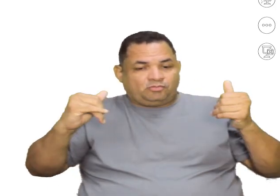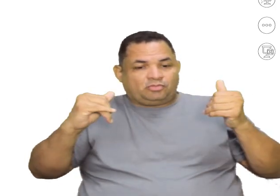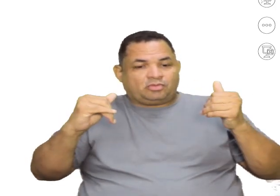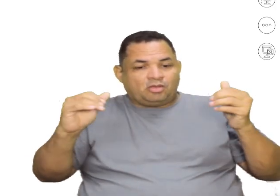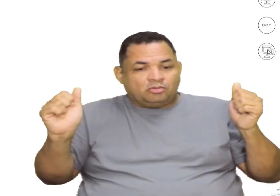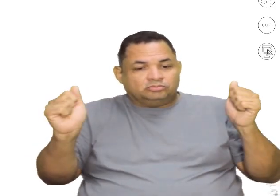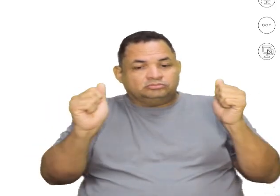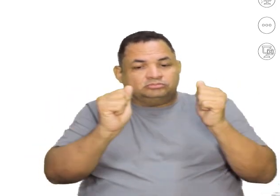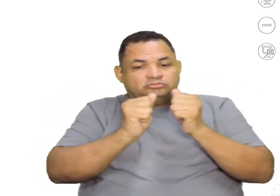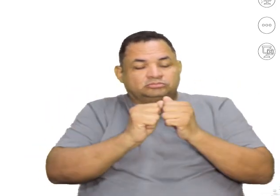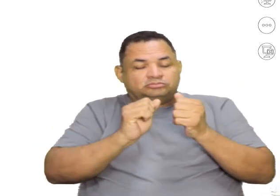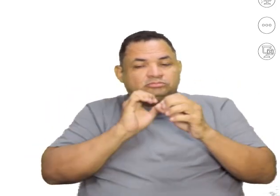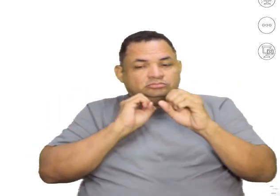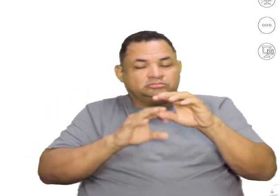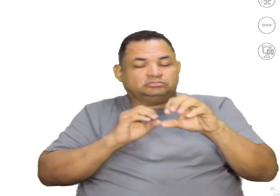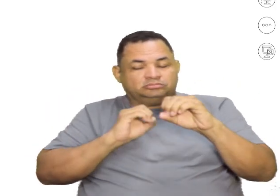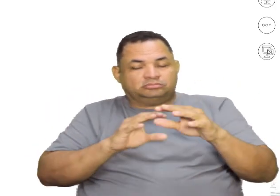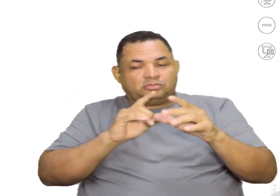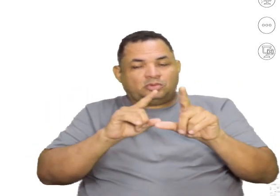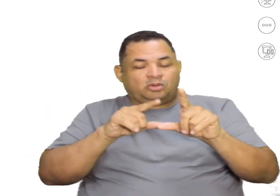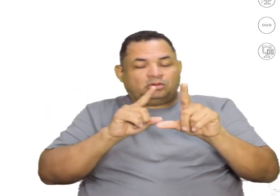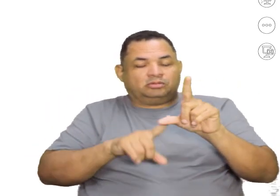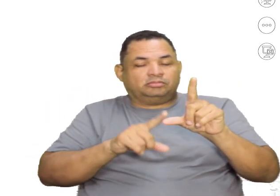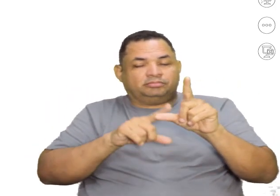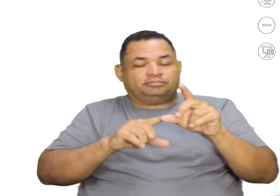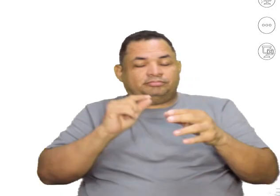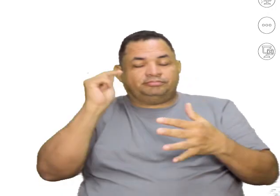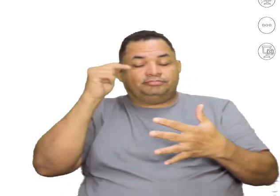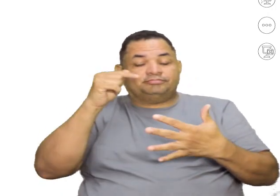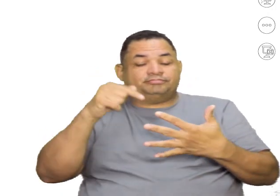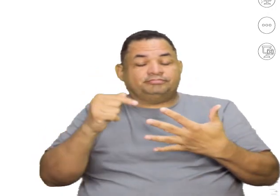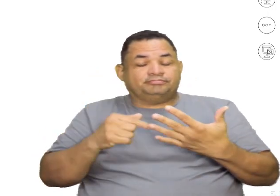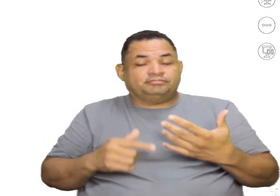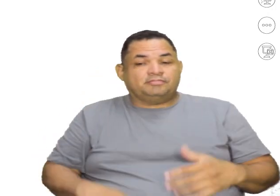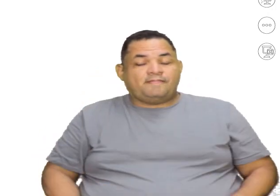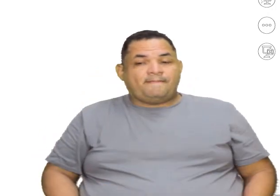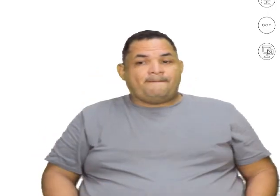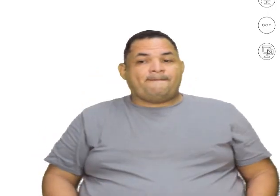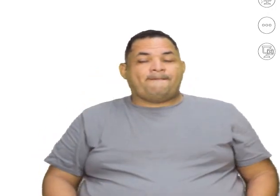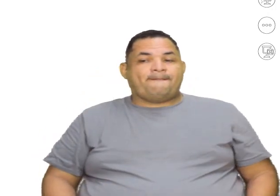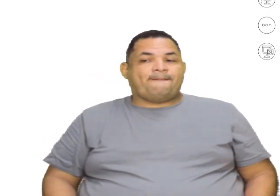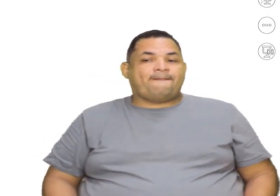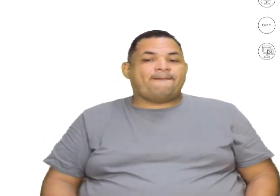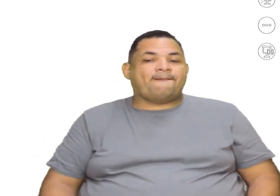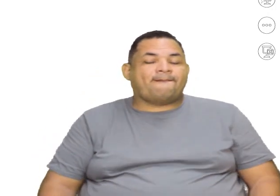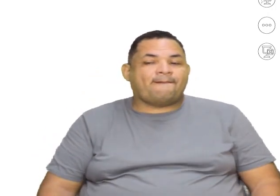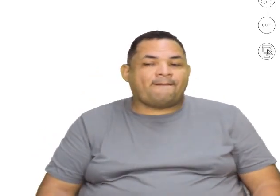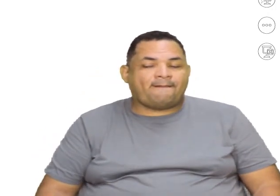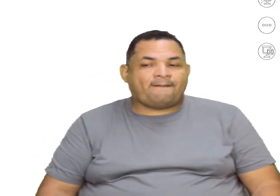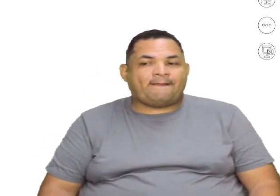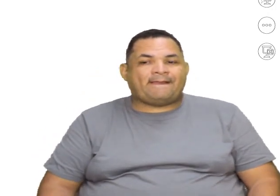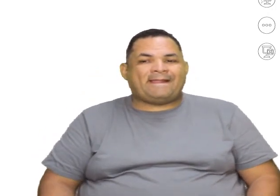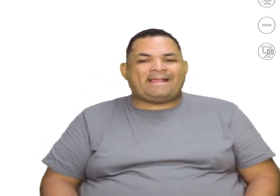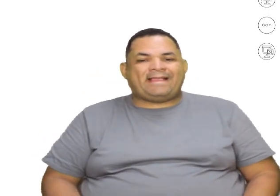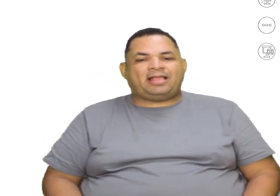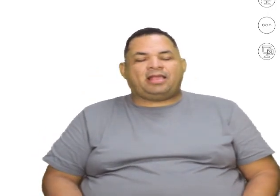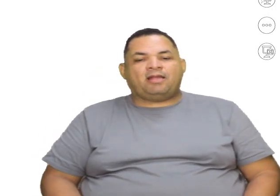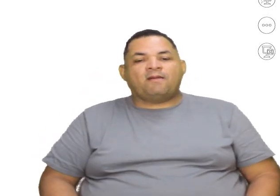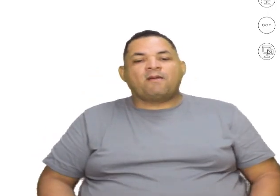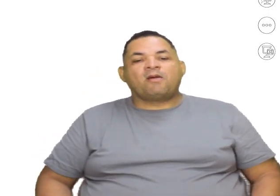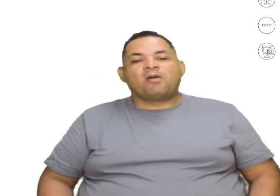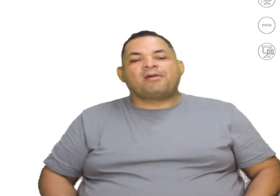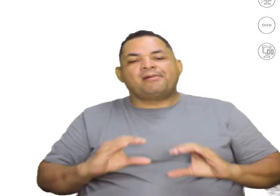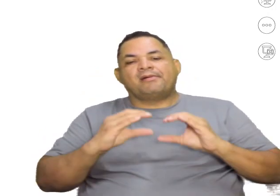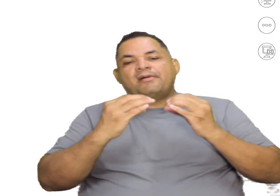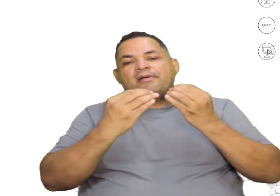educacional? Vamos ver qual a letra que vocês marcaram aí com relação às comunidades quilombolas, né?